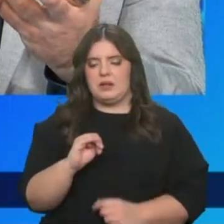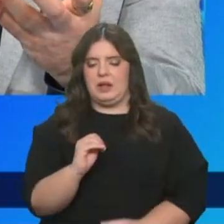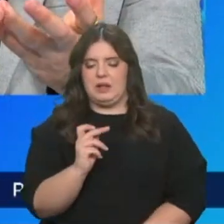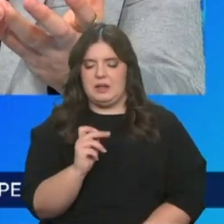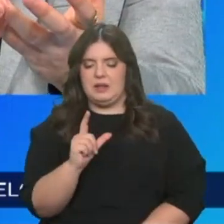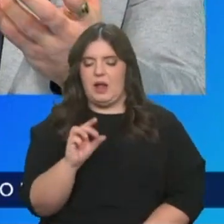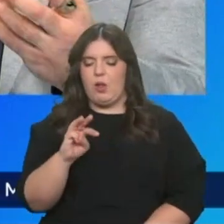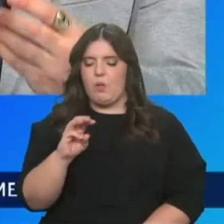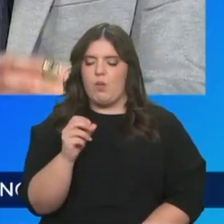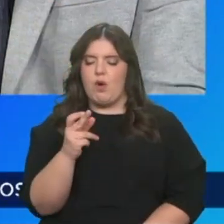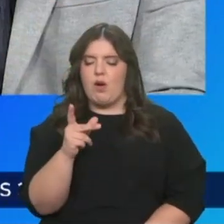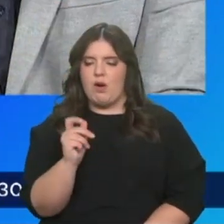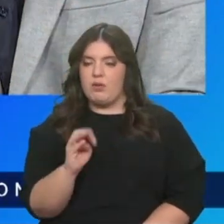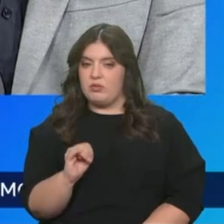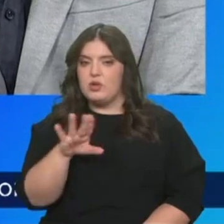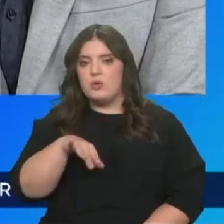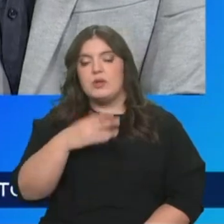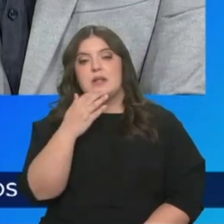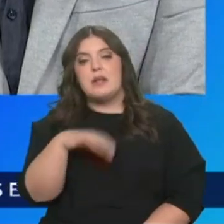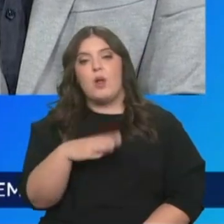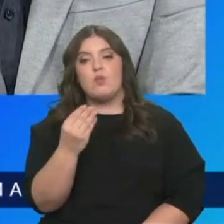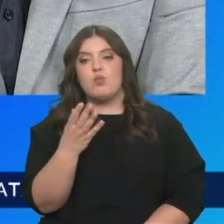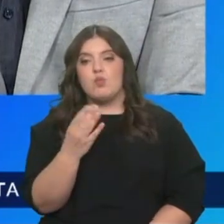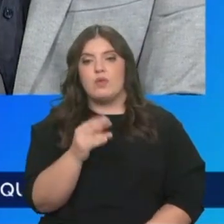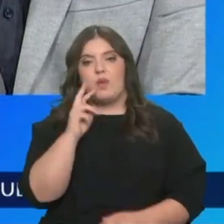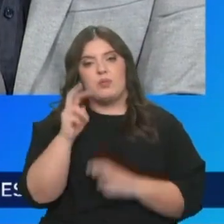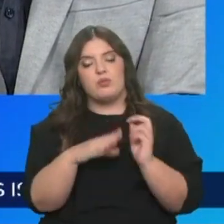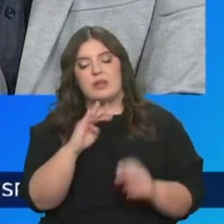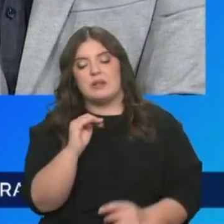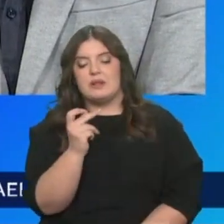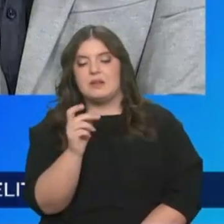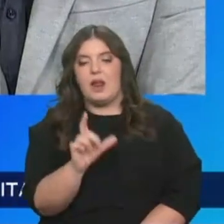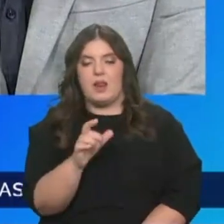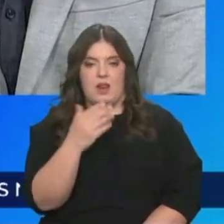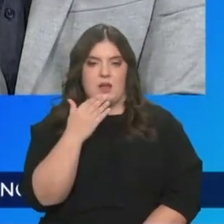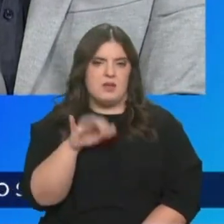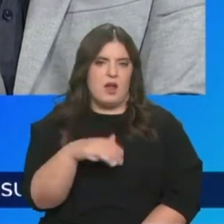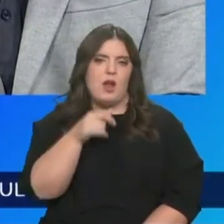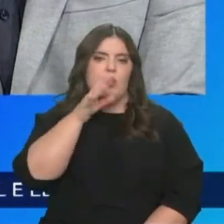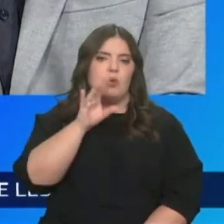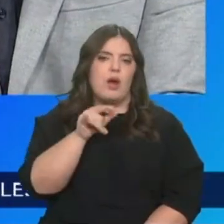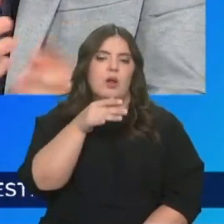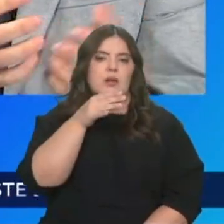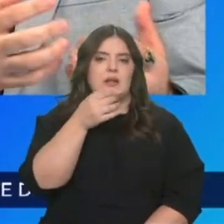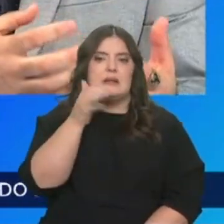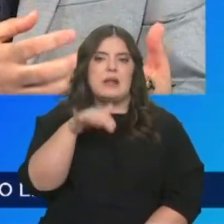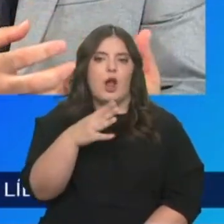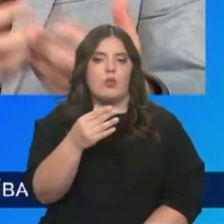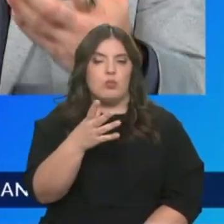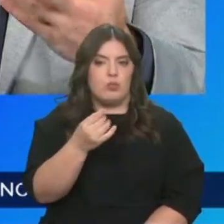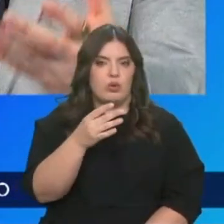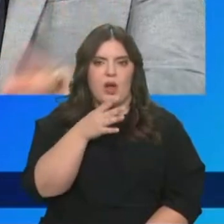zonas com muito sal. Então vamos à procura do sal, à procura de sítios onde há muito sal em Marte e